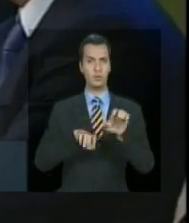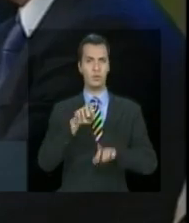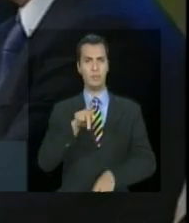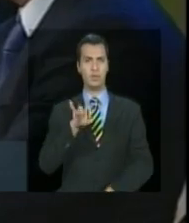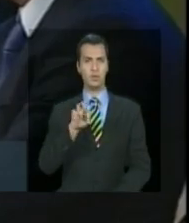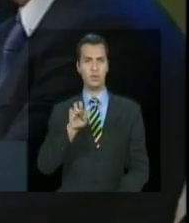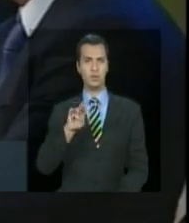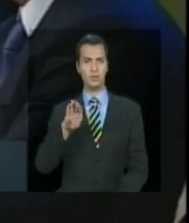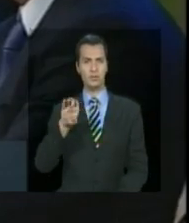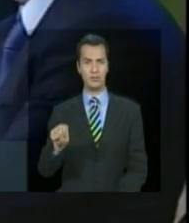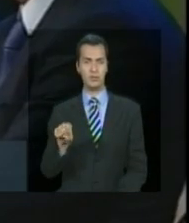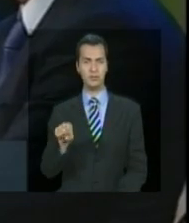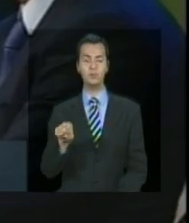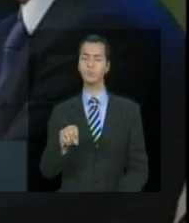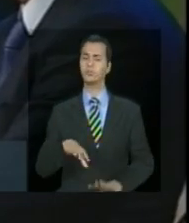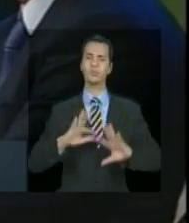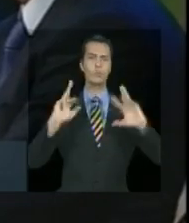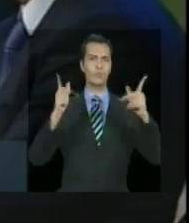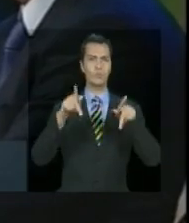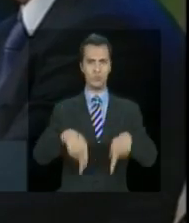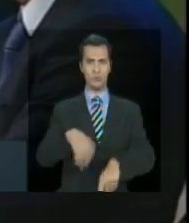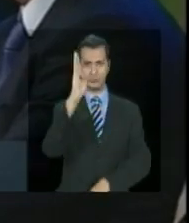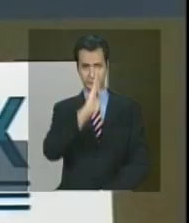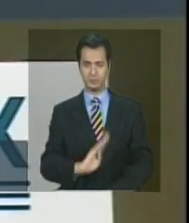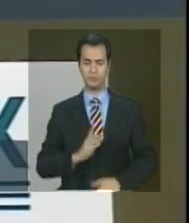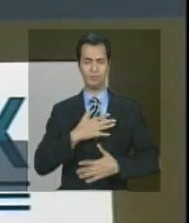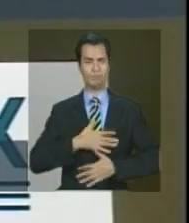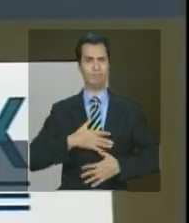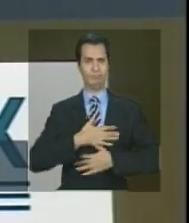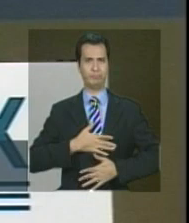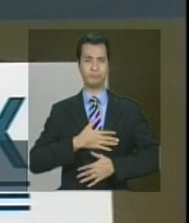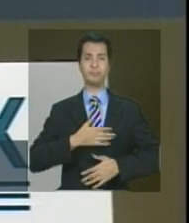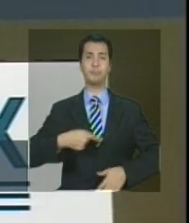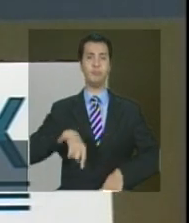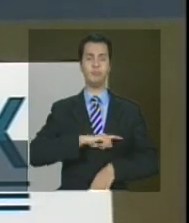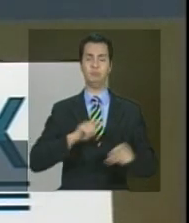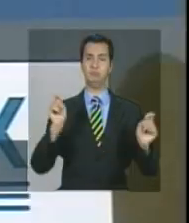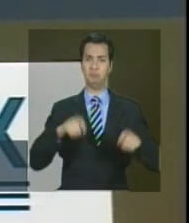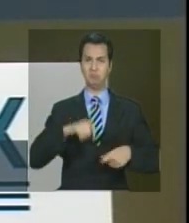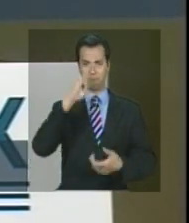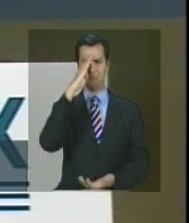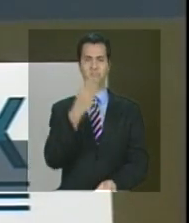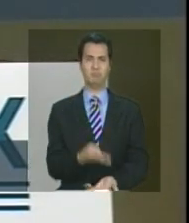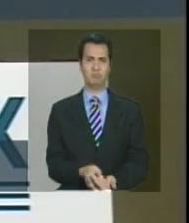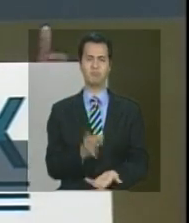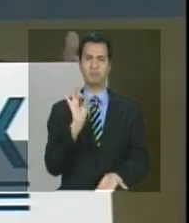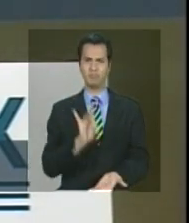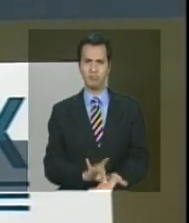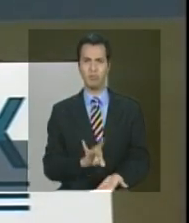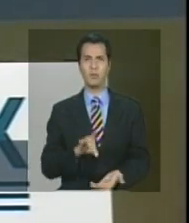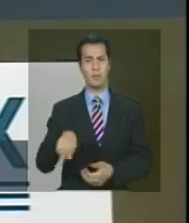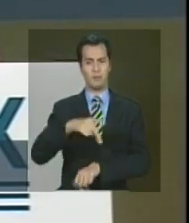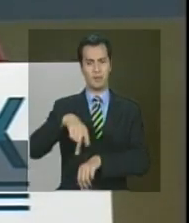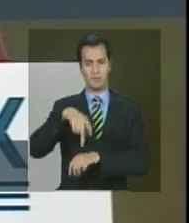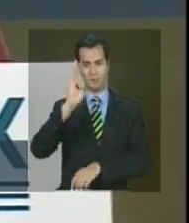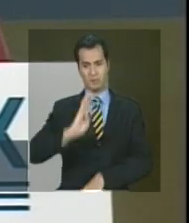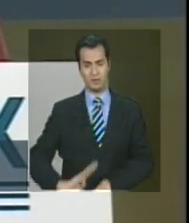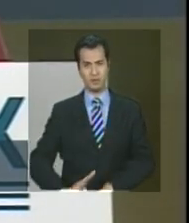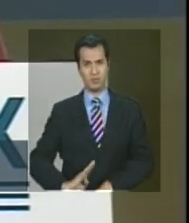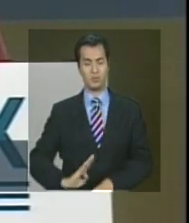e permite que nós tenhamos a certeza que o nosso país, na área de